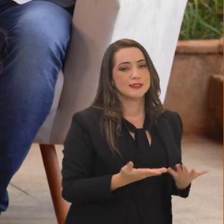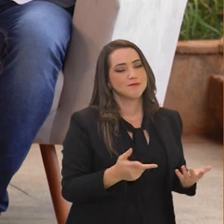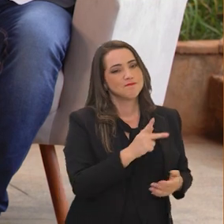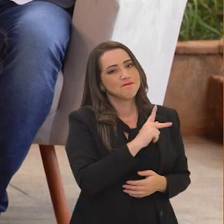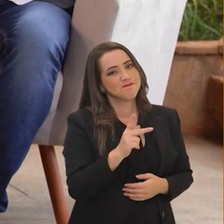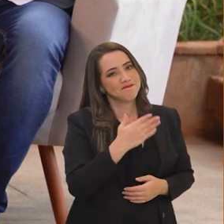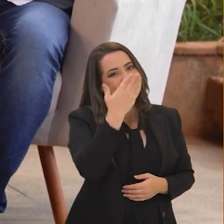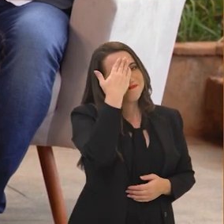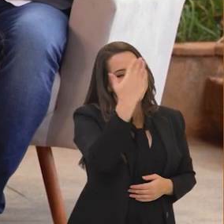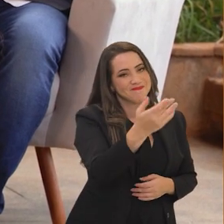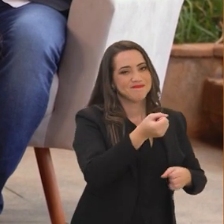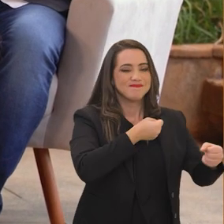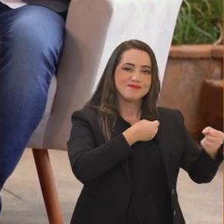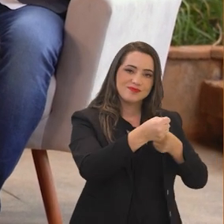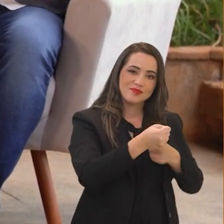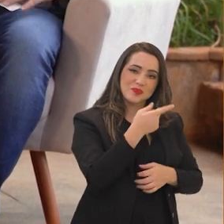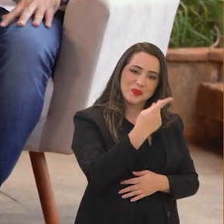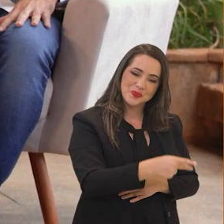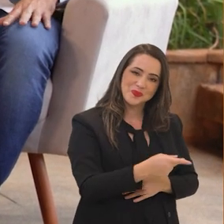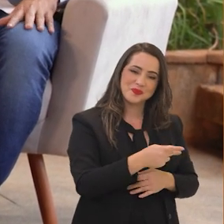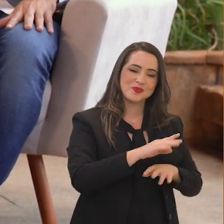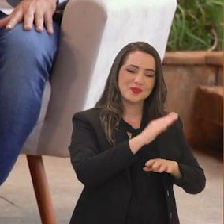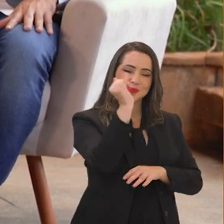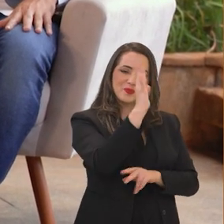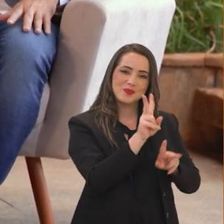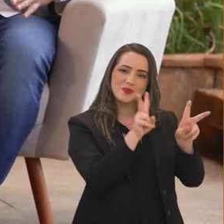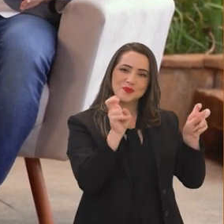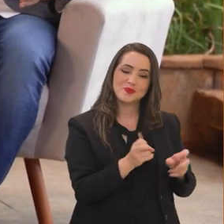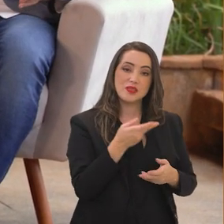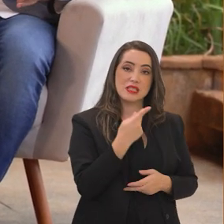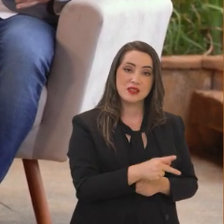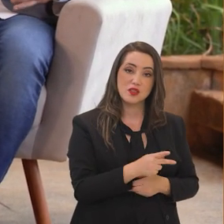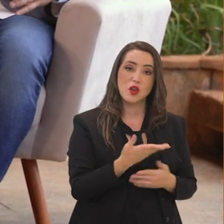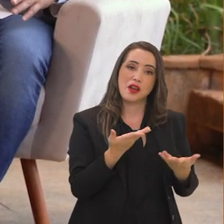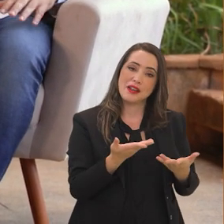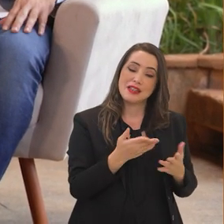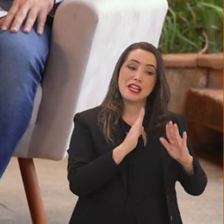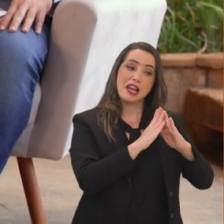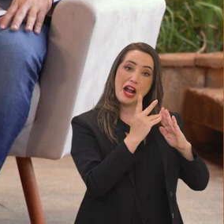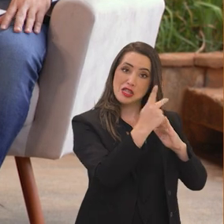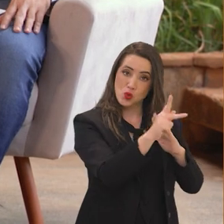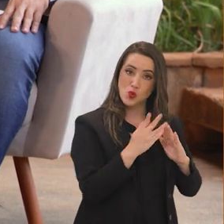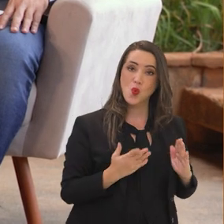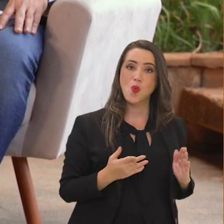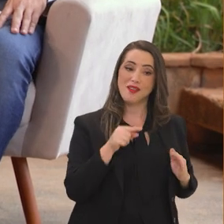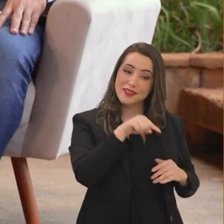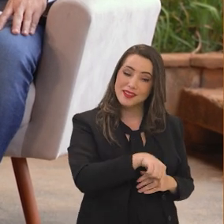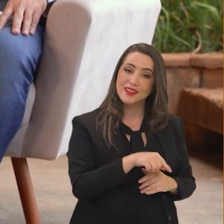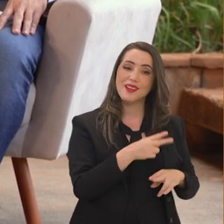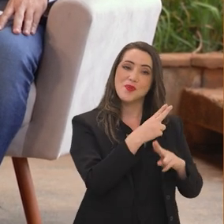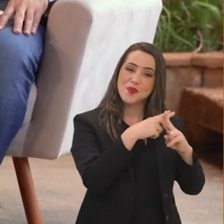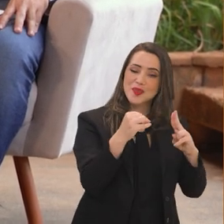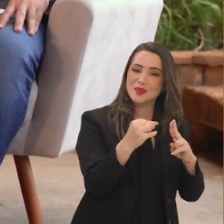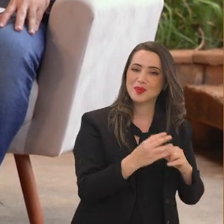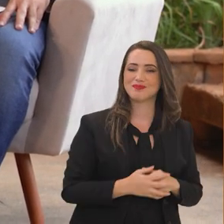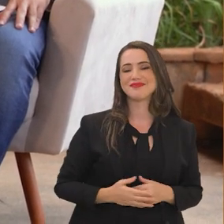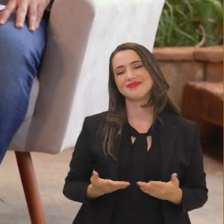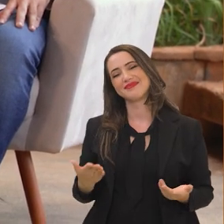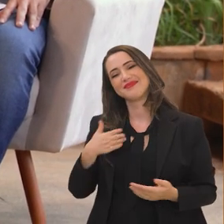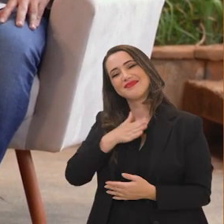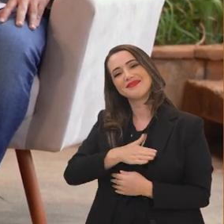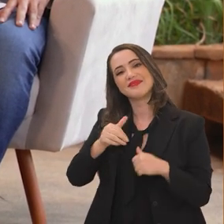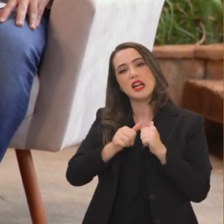Presidente Muito obrigado pela entrevista aqui no Brasil em Pauta aqui na casa da senhora né onde a senhora trabalha na Universidade de Brasília